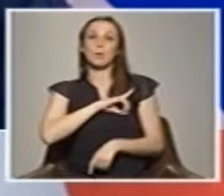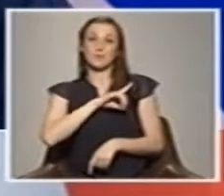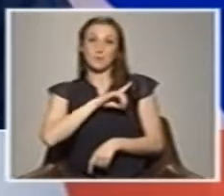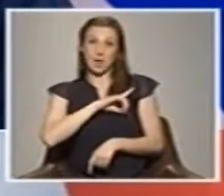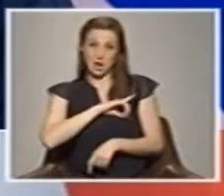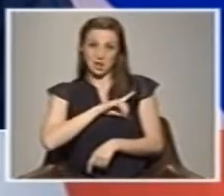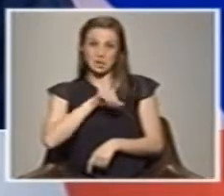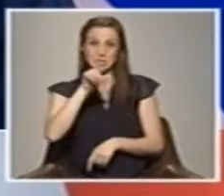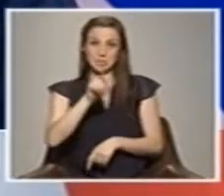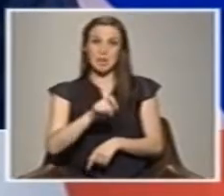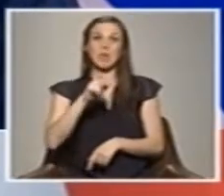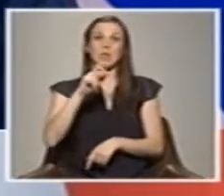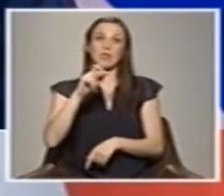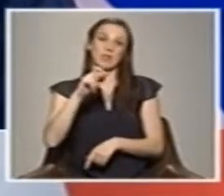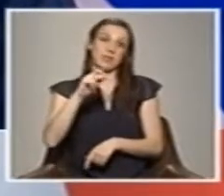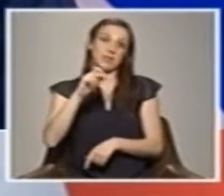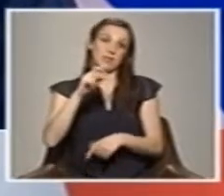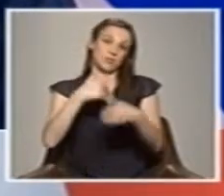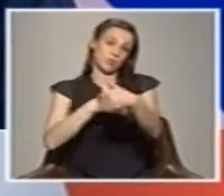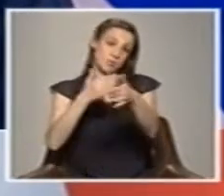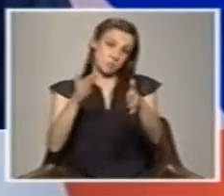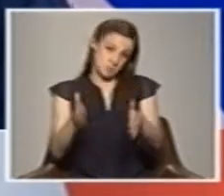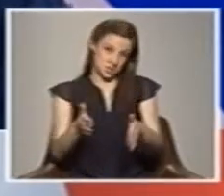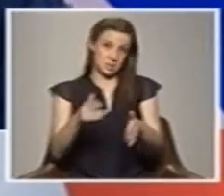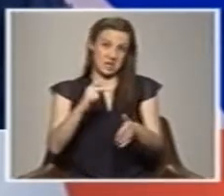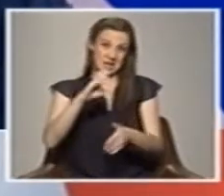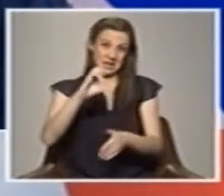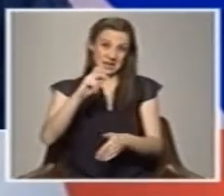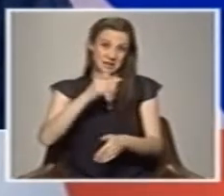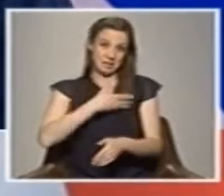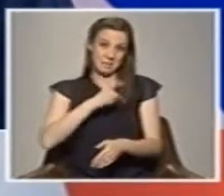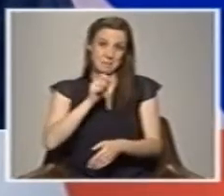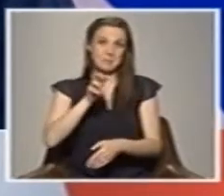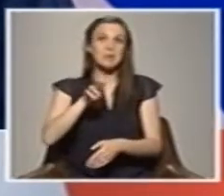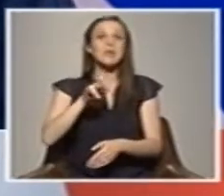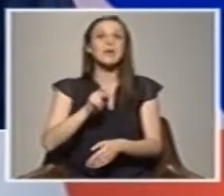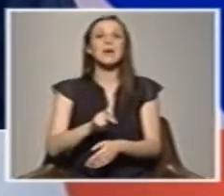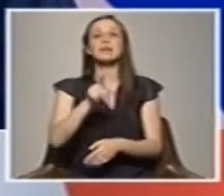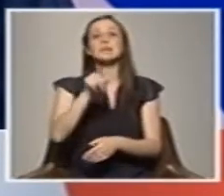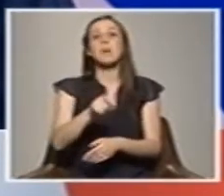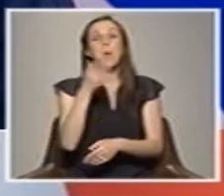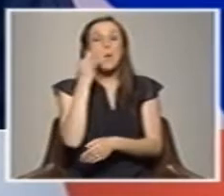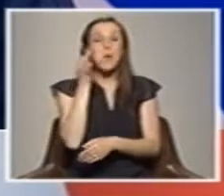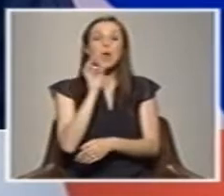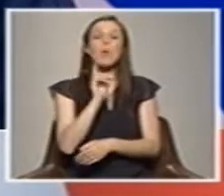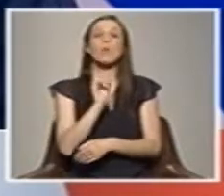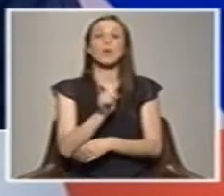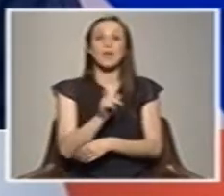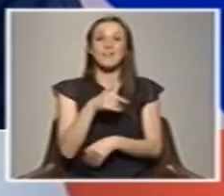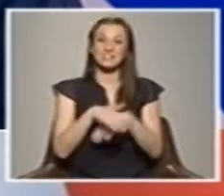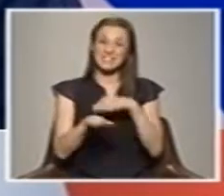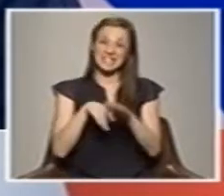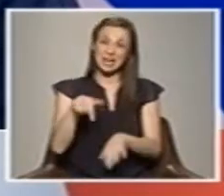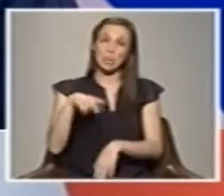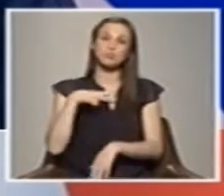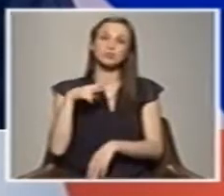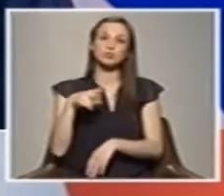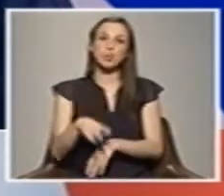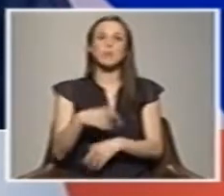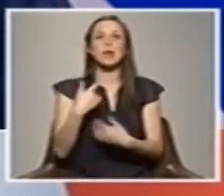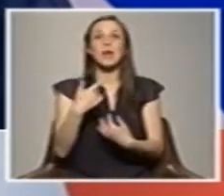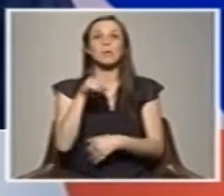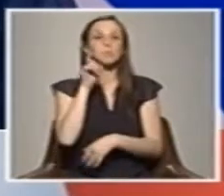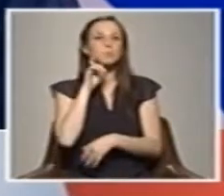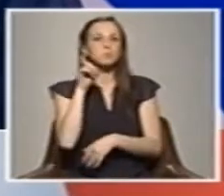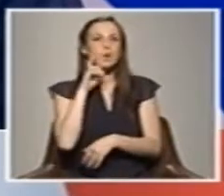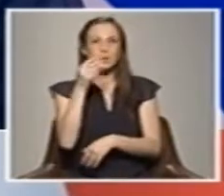da academia para procurar fazer uma coisa que nunca foi feita em Portugal nem tentada, que é a construção de uma estratégia de segurança alimentar e